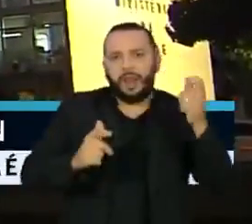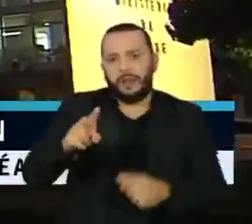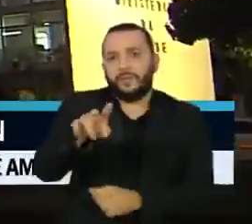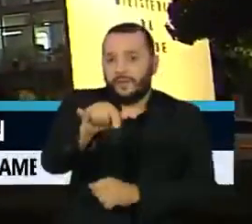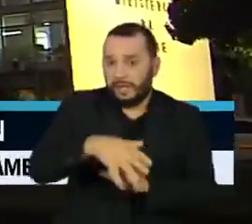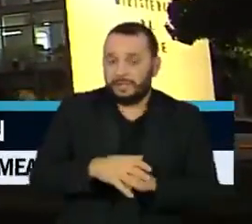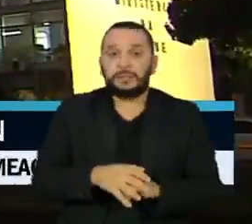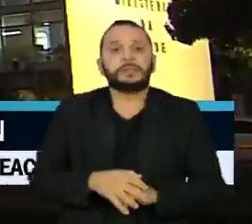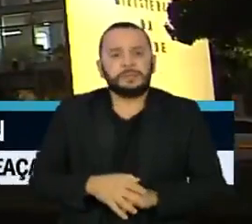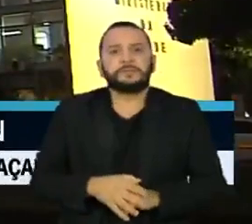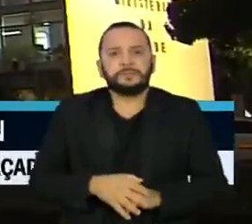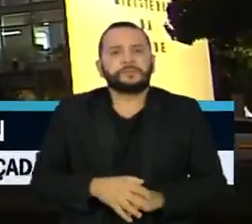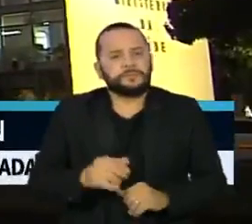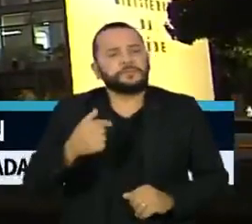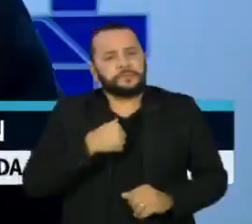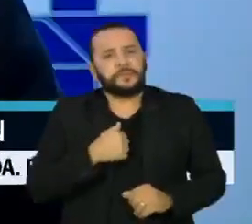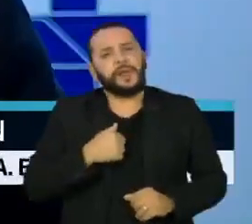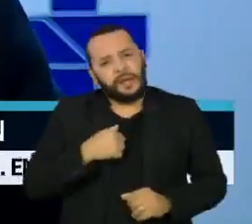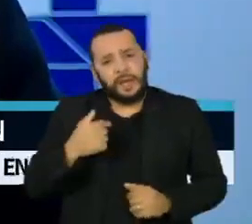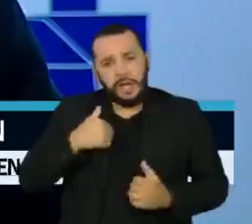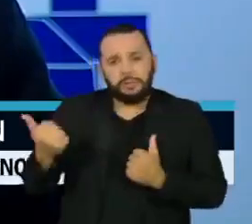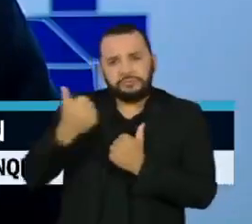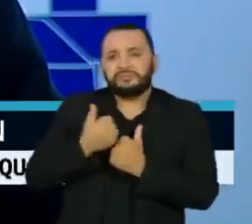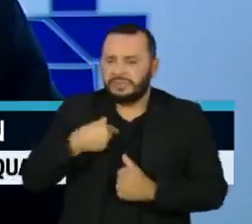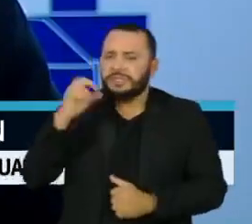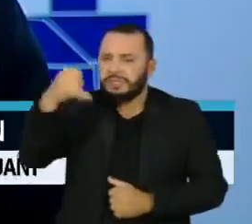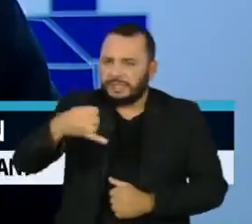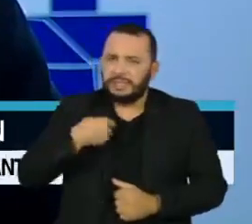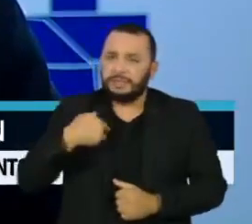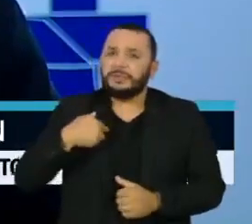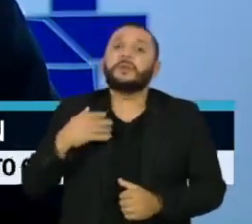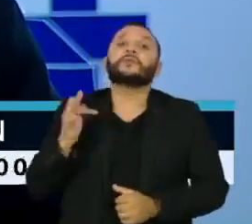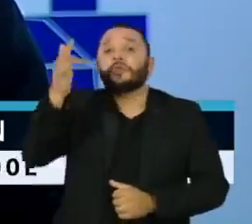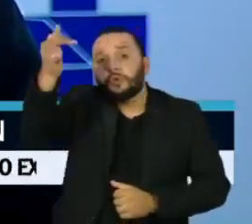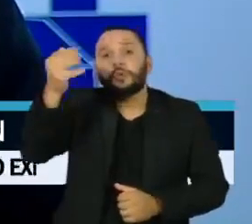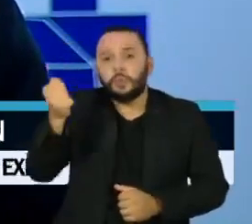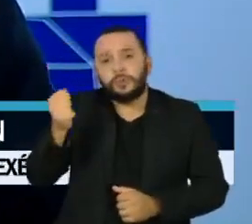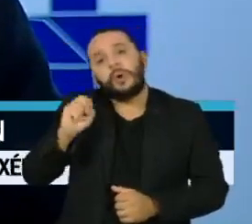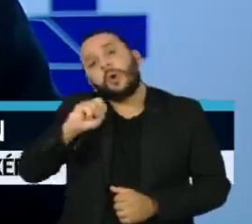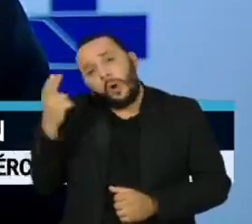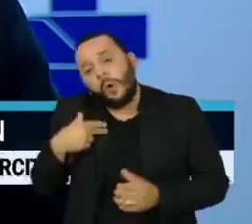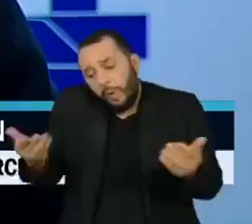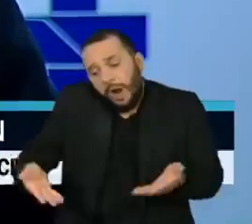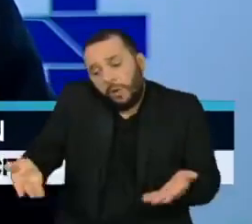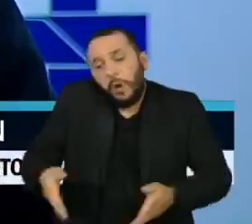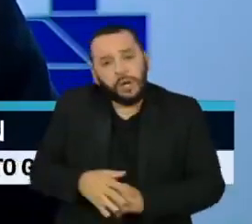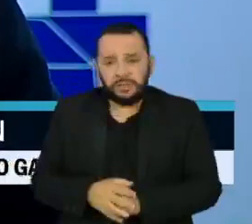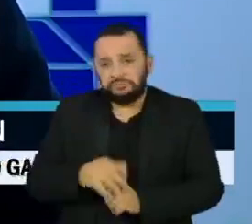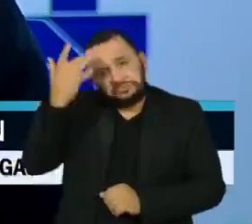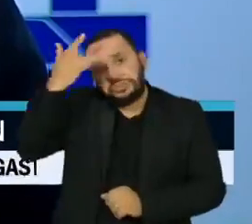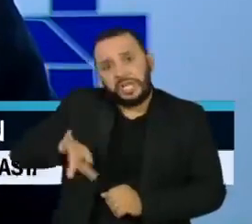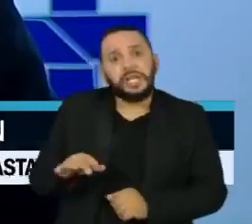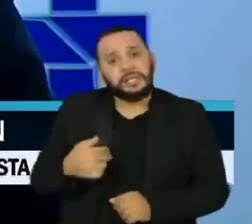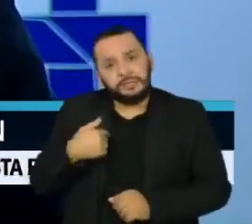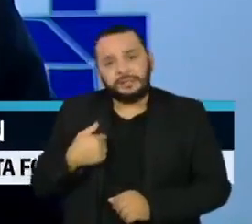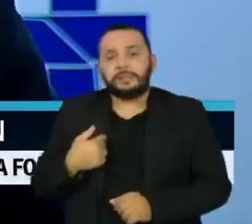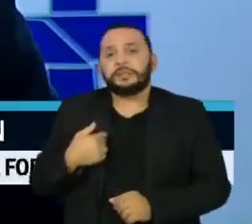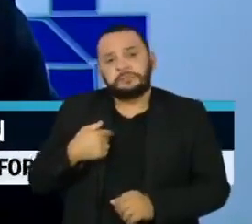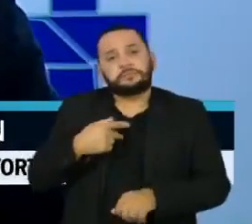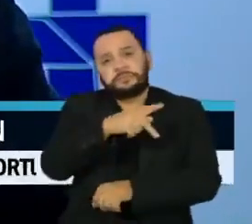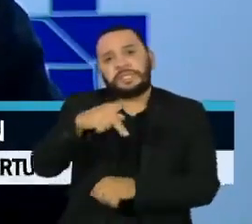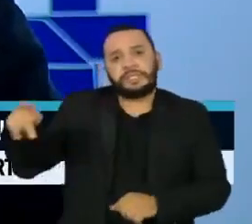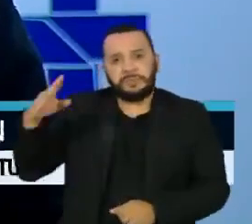temporária. Ministro Pazuello vai ser substituído? Um dia sim. Pode ser curto, médio ou longo prazo. O presidente